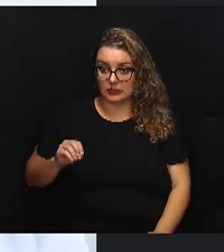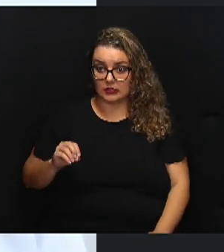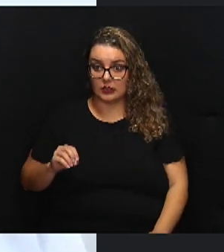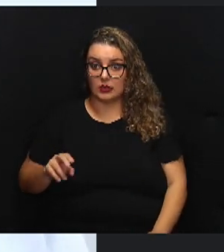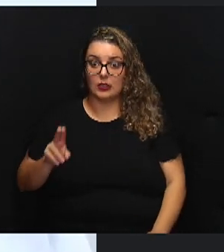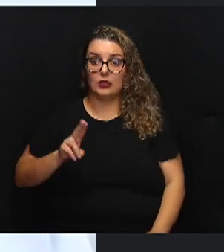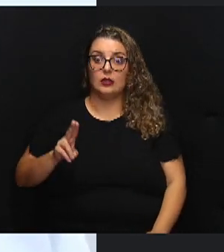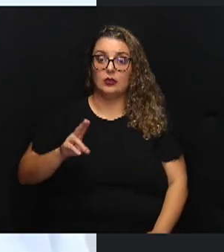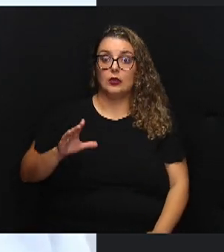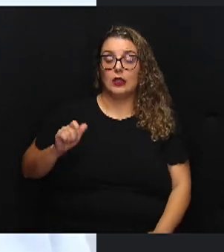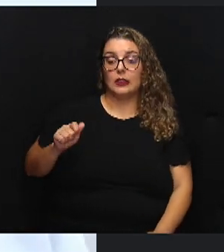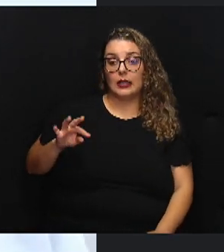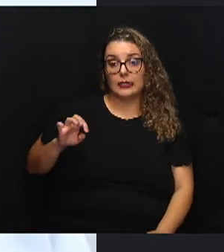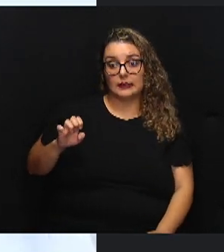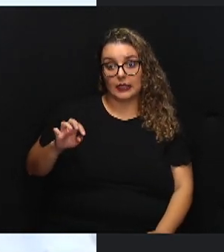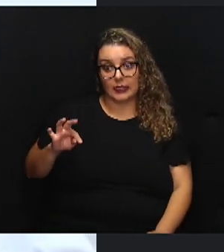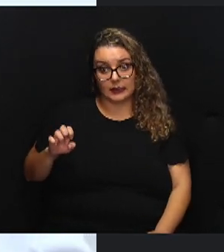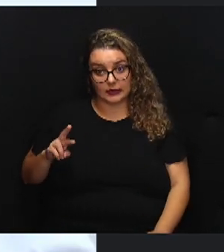de catéter,